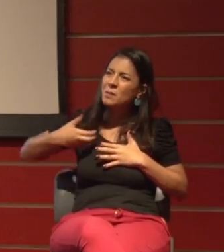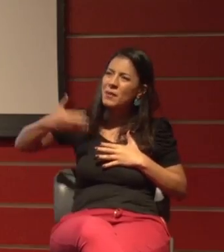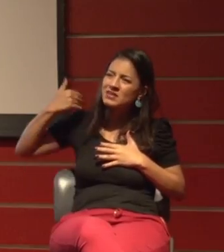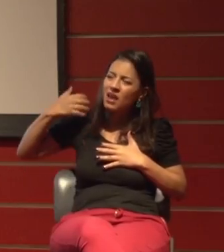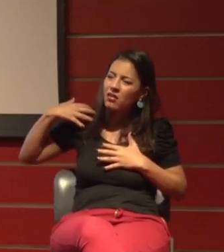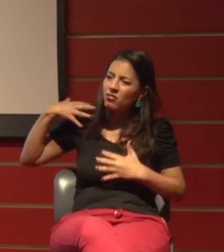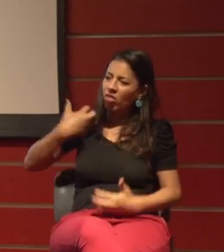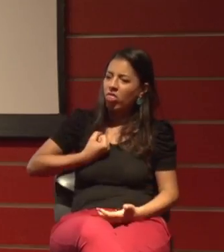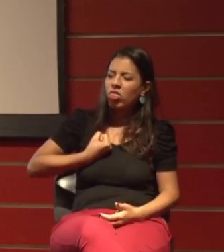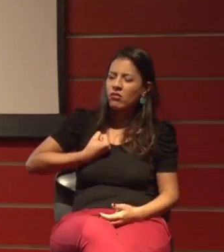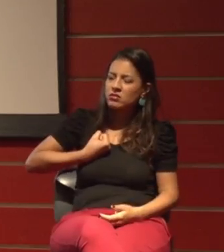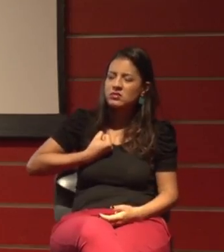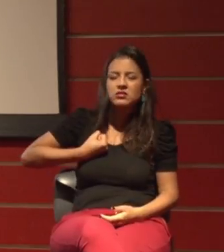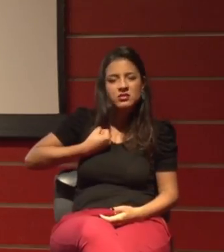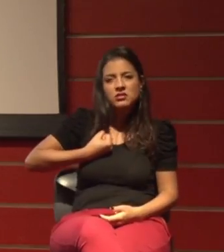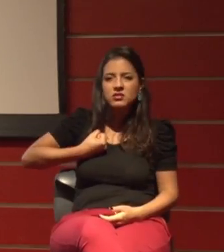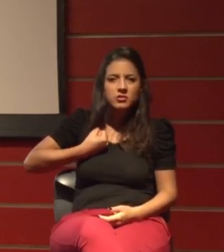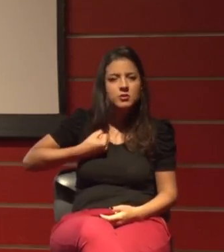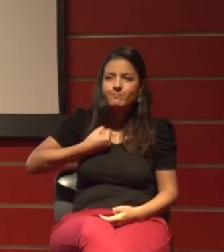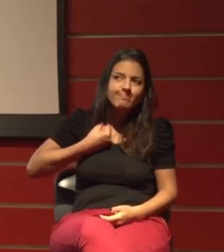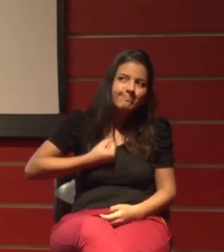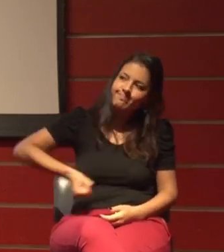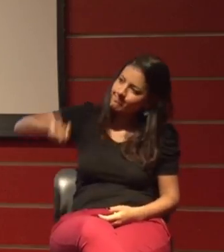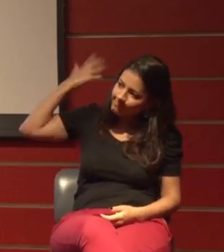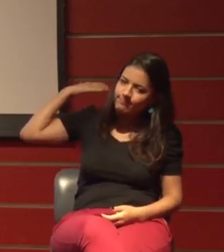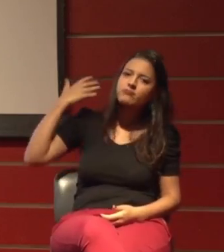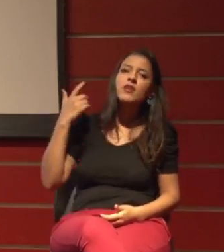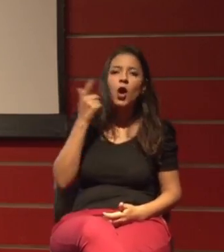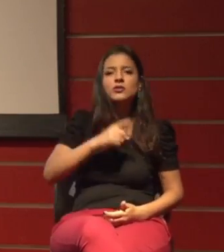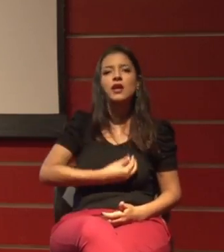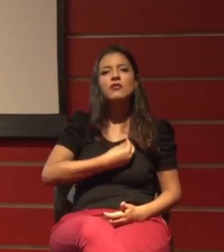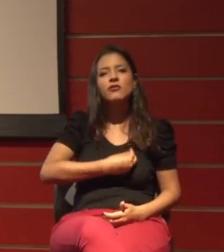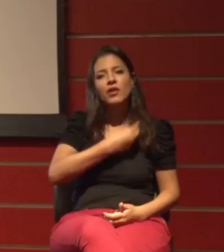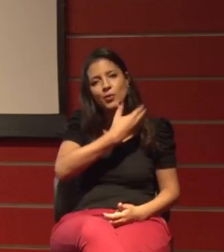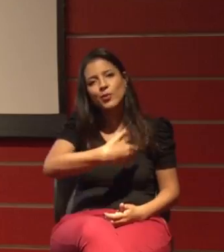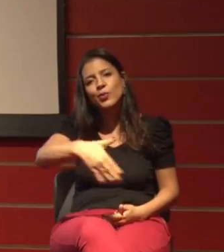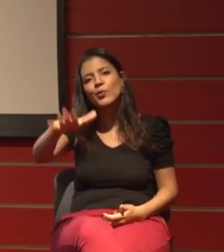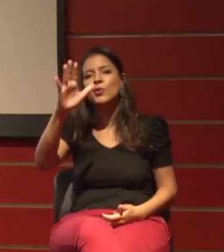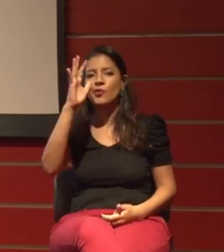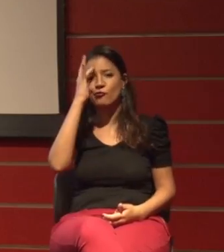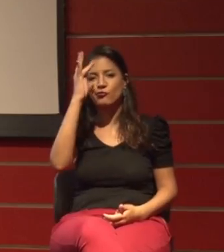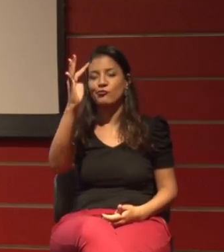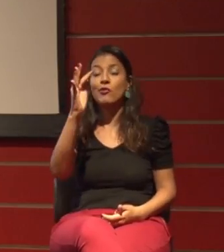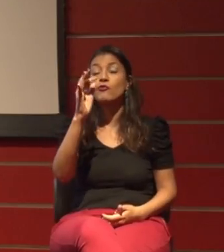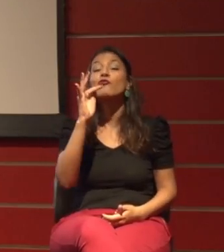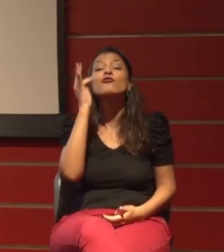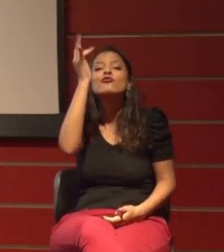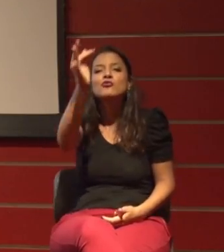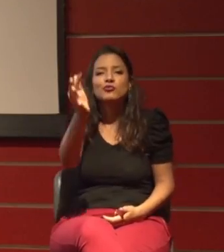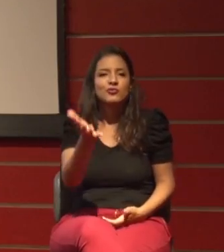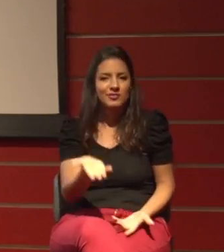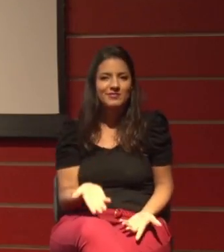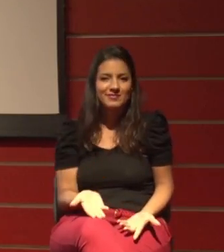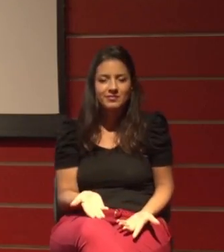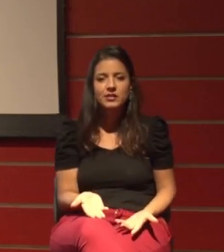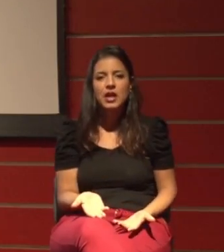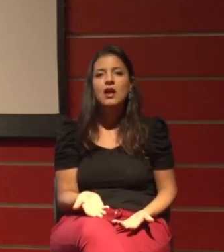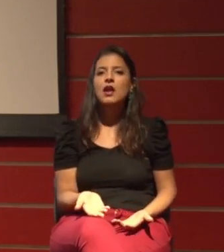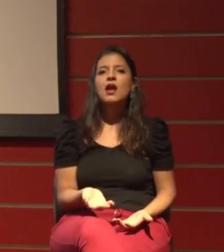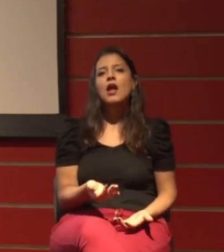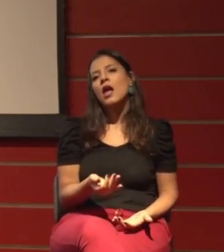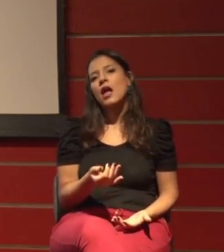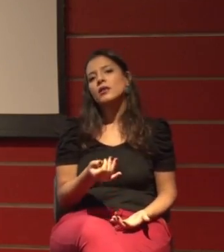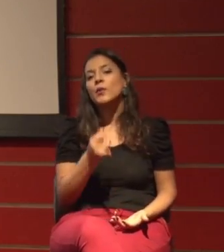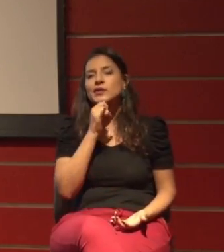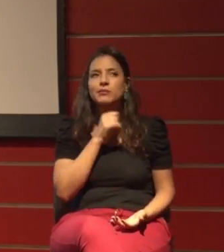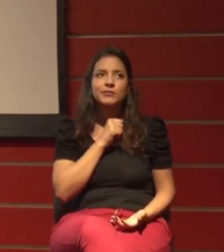ou futura né então esse esse esse modelo de conflito interno né de dizer adeus ao passado é algo grave